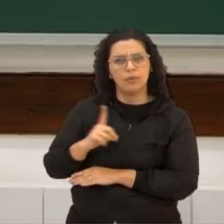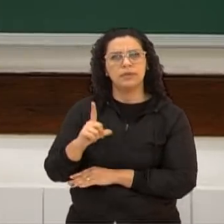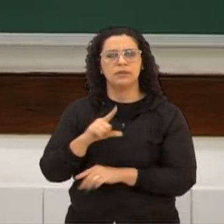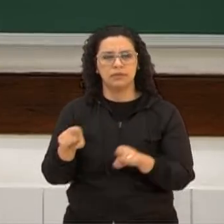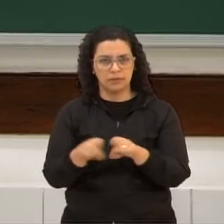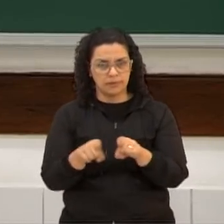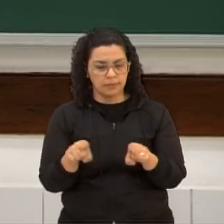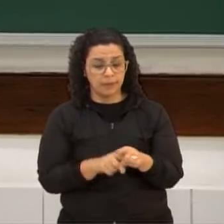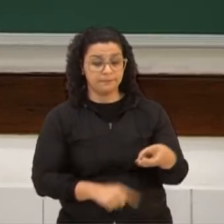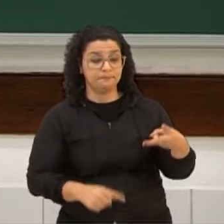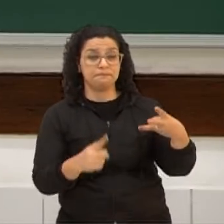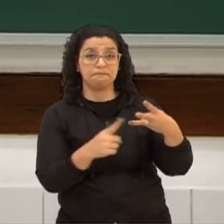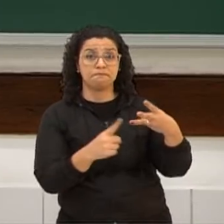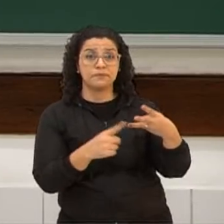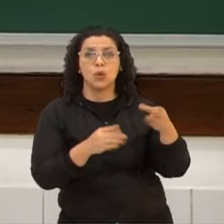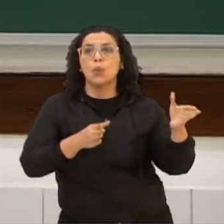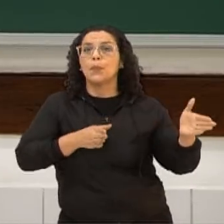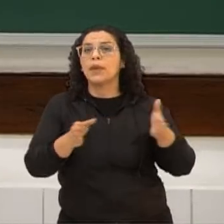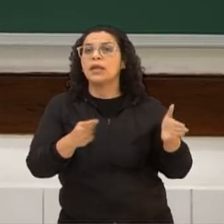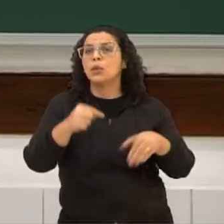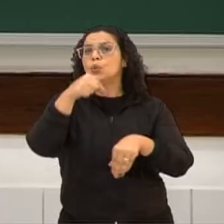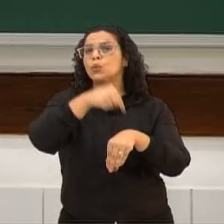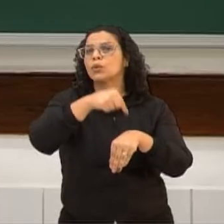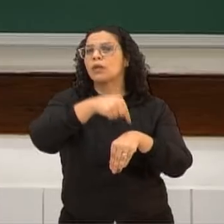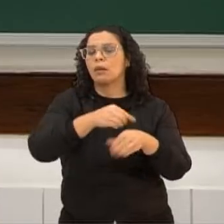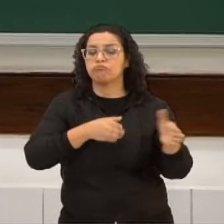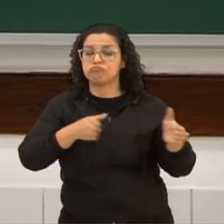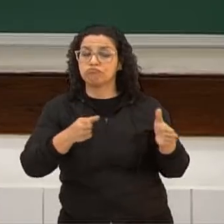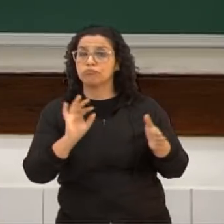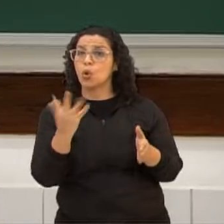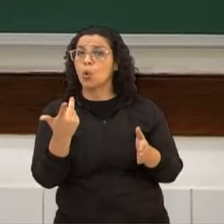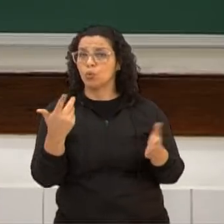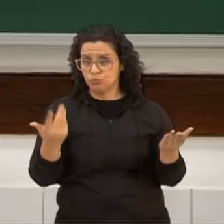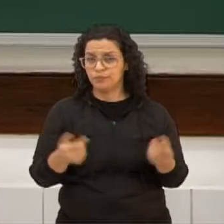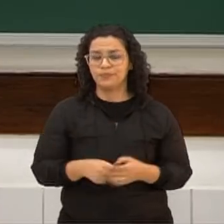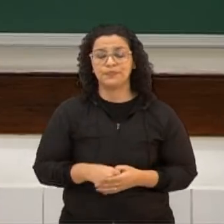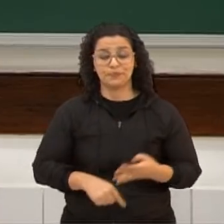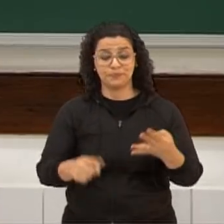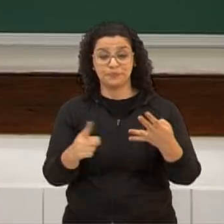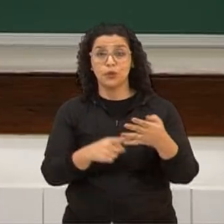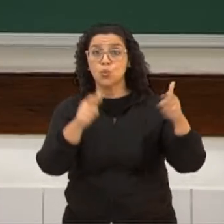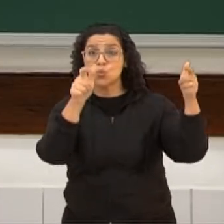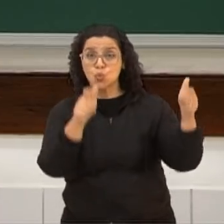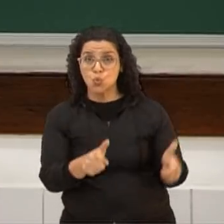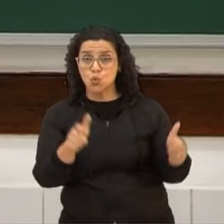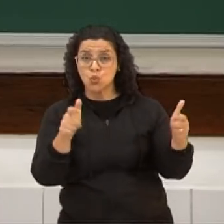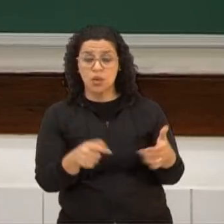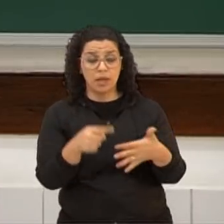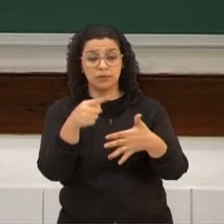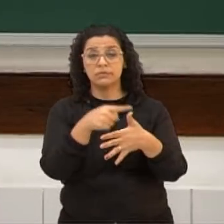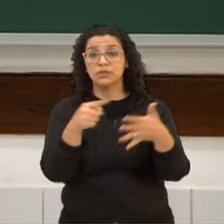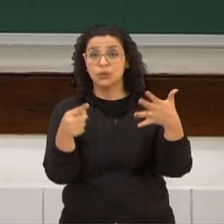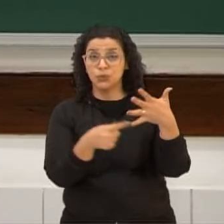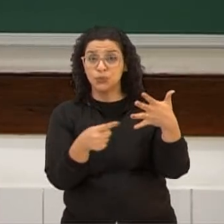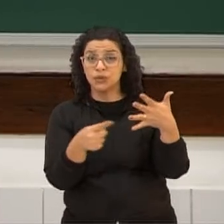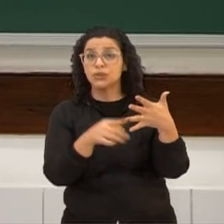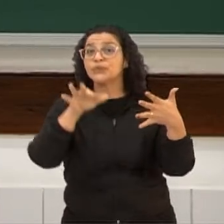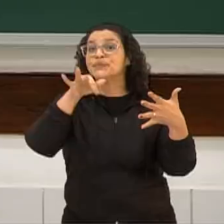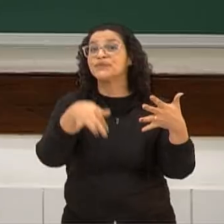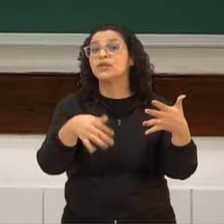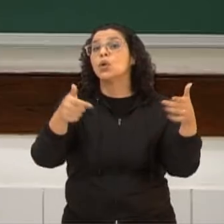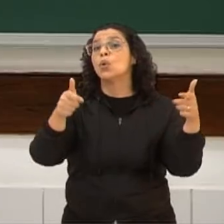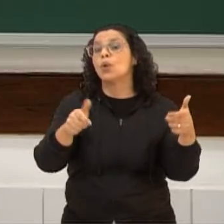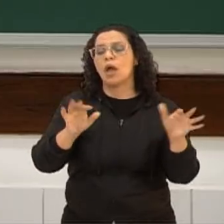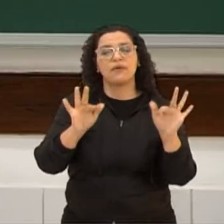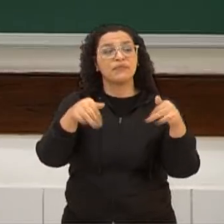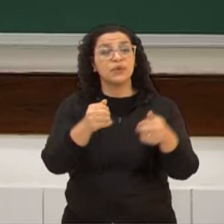vamos ver o tempo, qual é o período que está acontecendo, né? Então, depende de cada historinha. O lugar e o desfecho, que é a